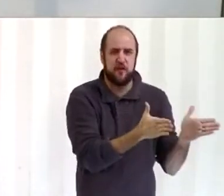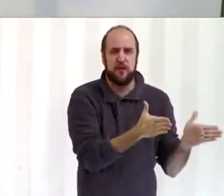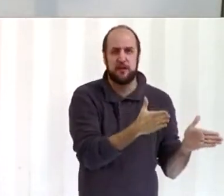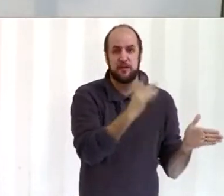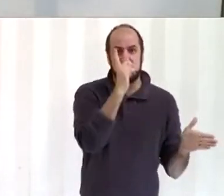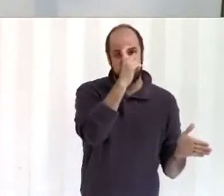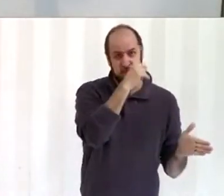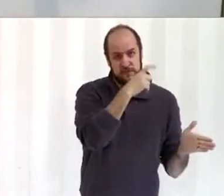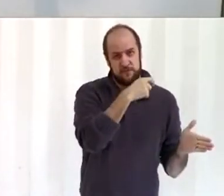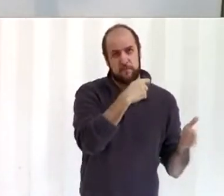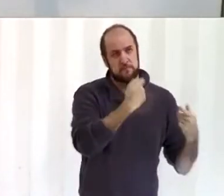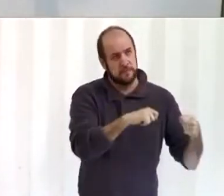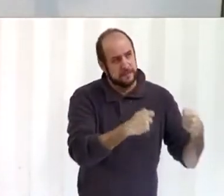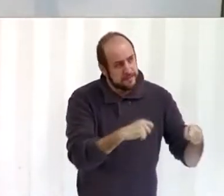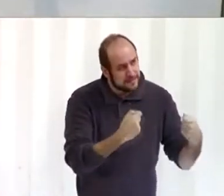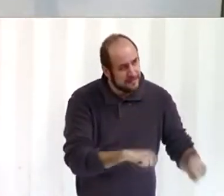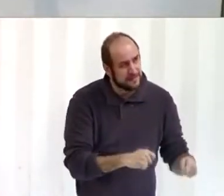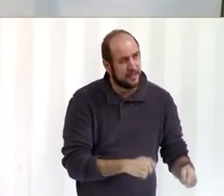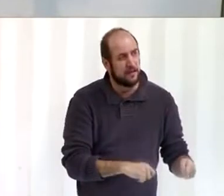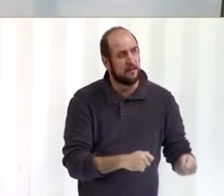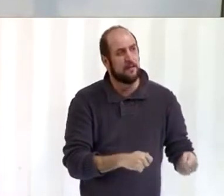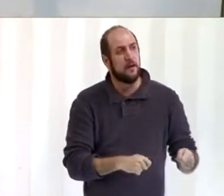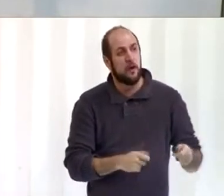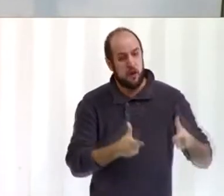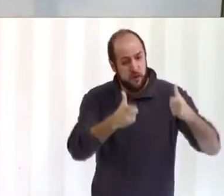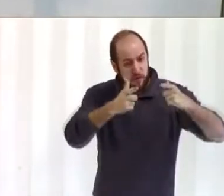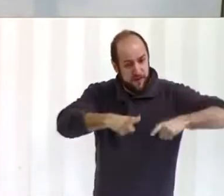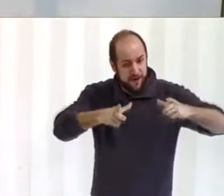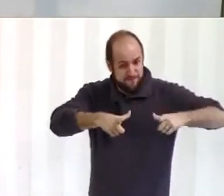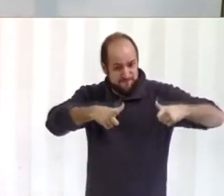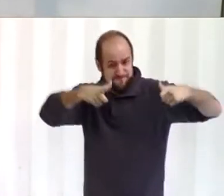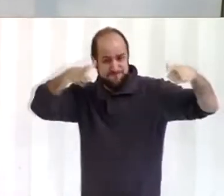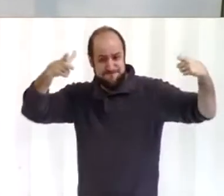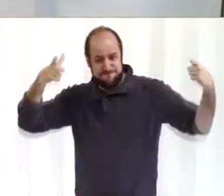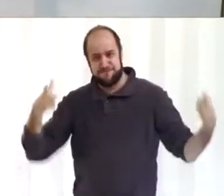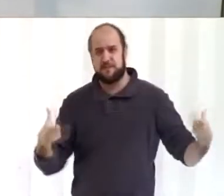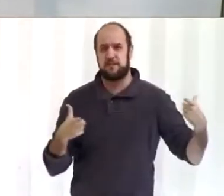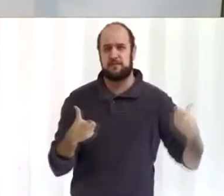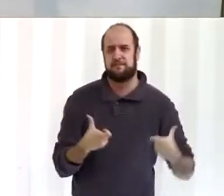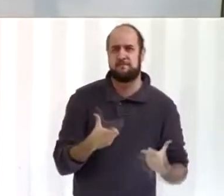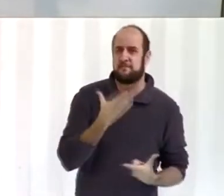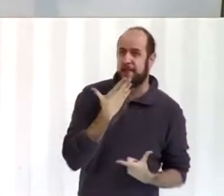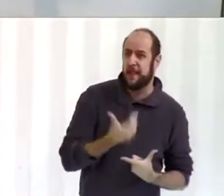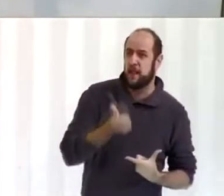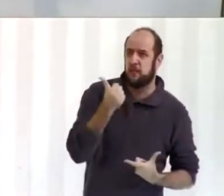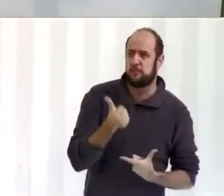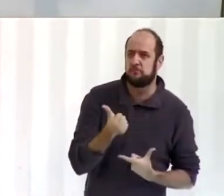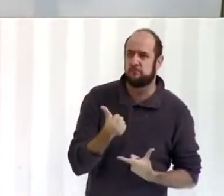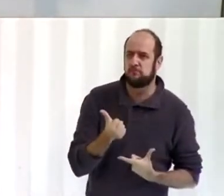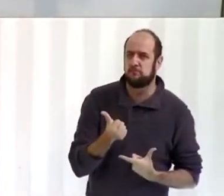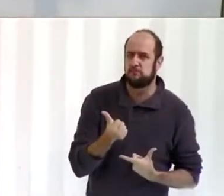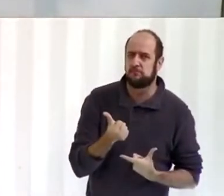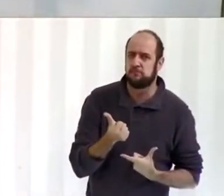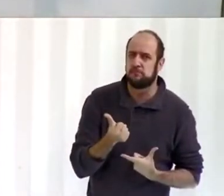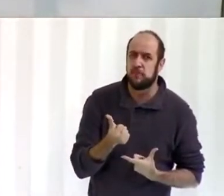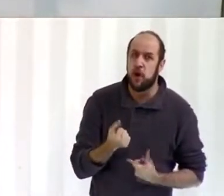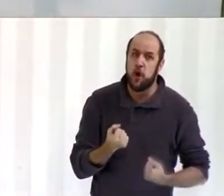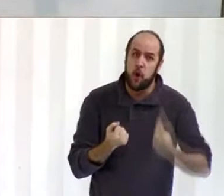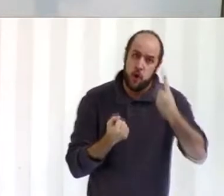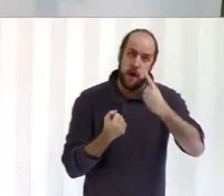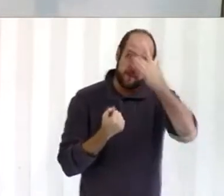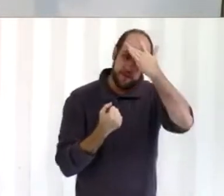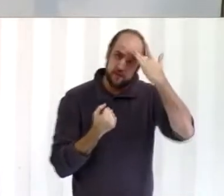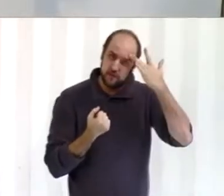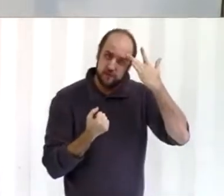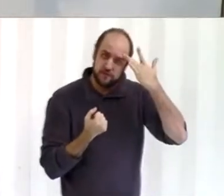necessidade, portanto, de estender, de ampliar, de aumentar aquele espaço, e um dos profetas chega